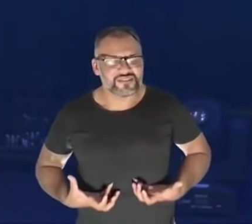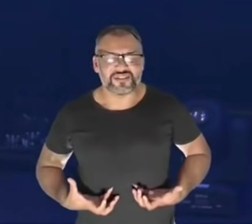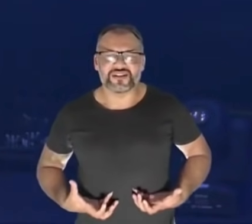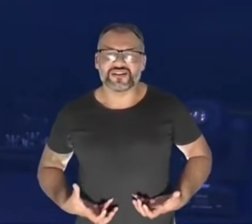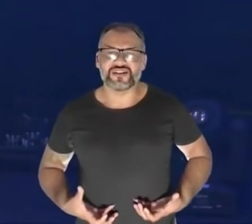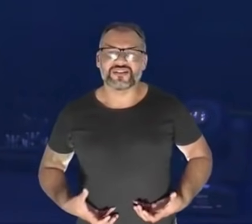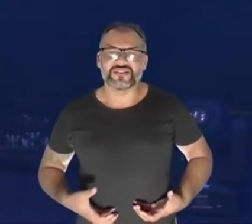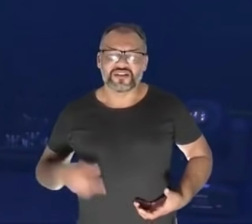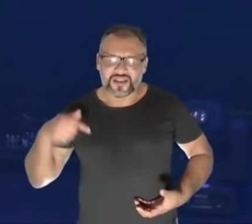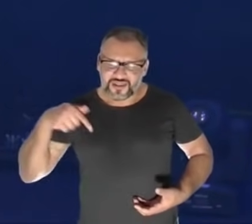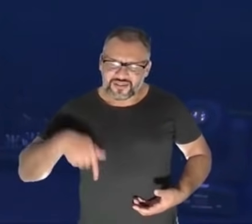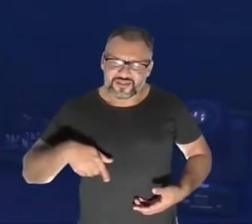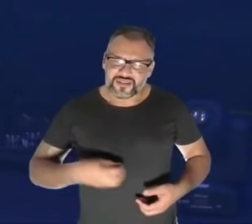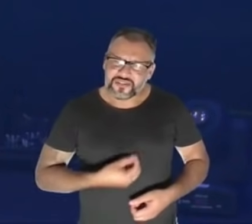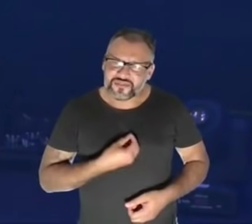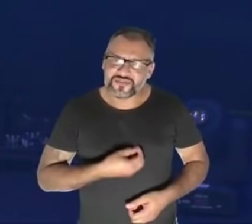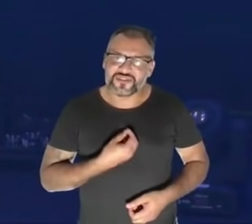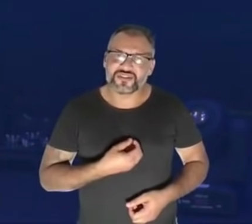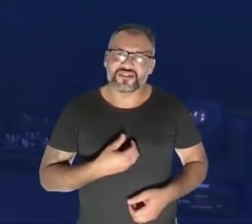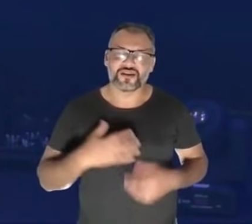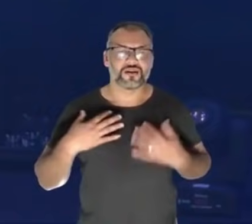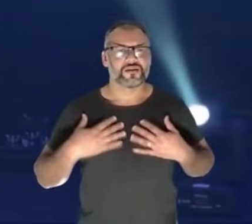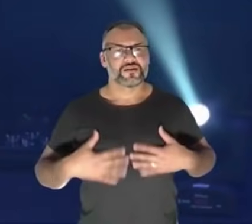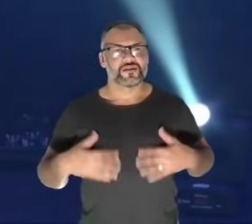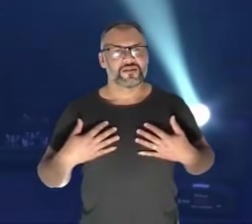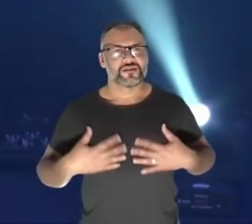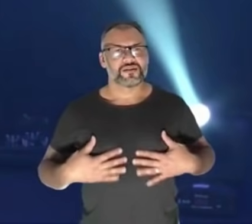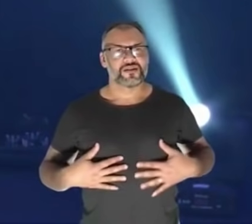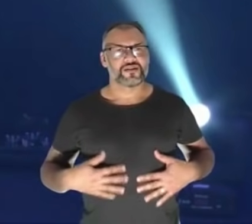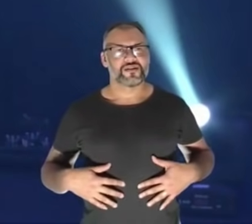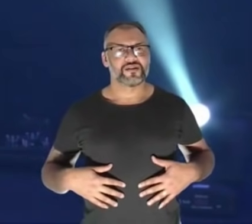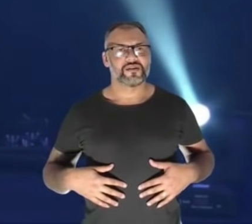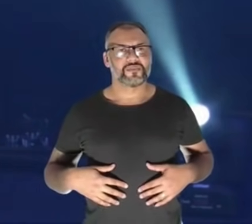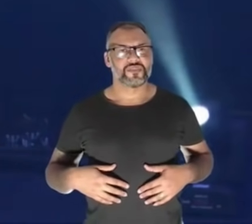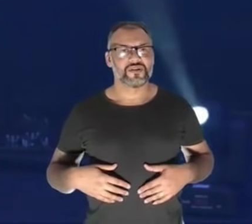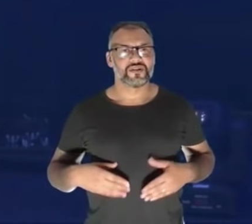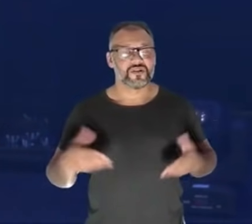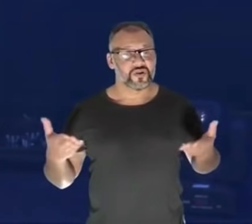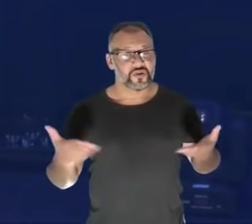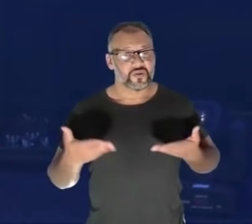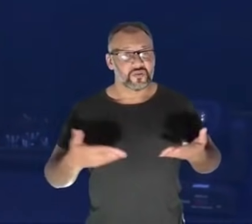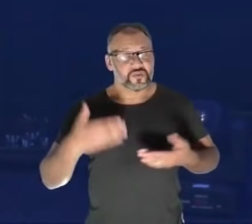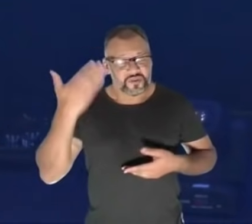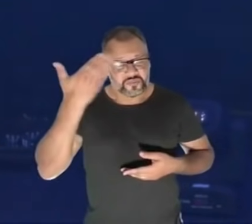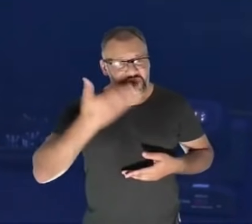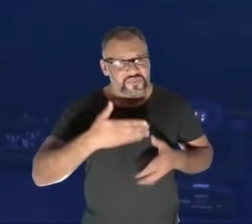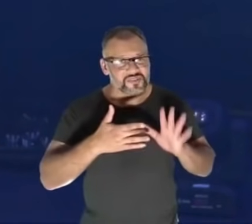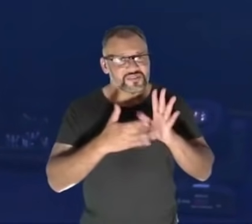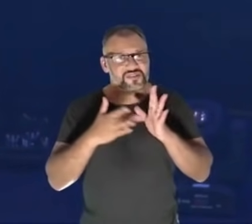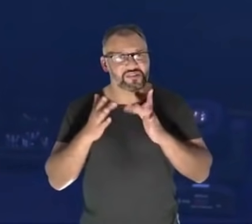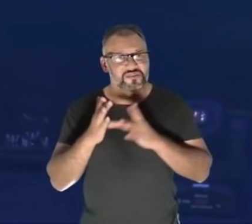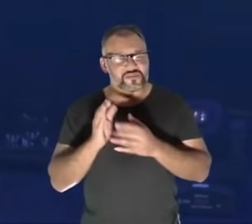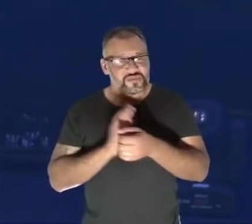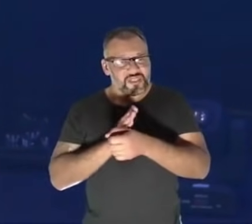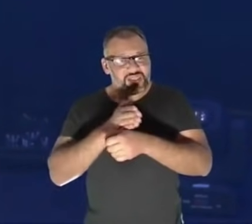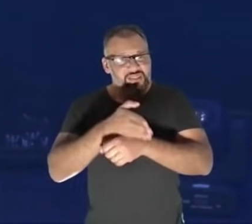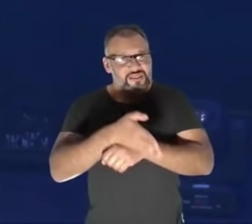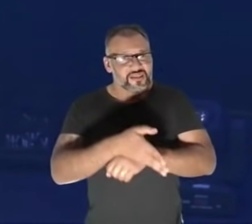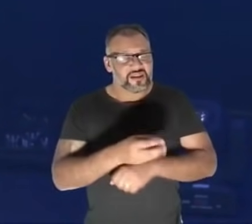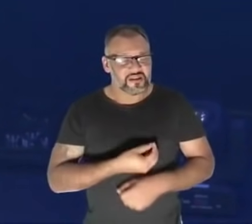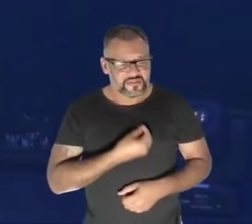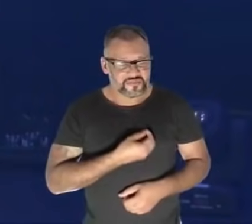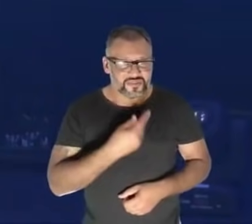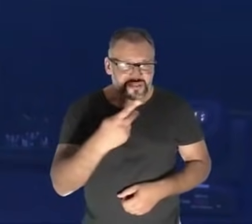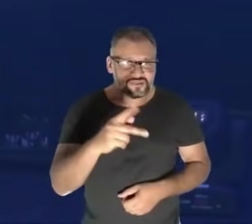vazia no céu eu não vim aqui ver vocês vocês vão vieram viver nós temos aqui encontrar a presença de Jesus então o que que você